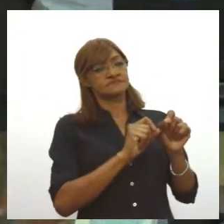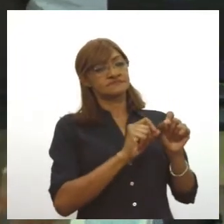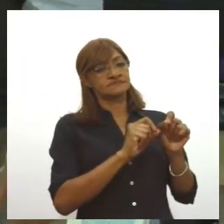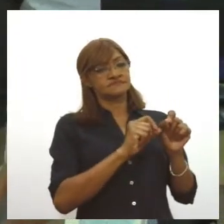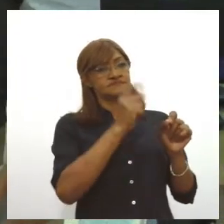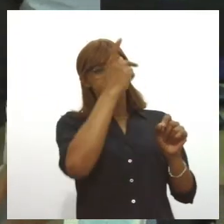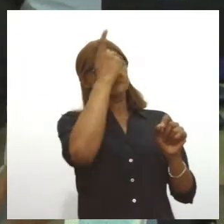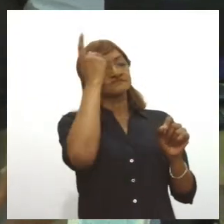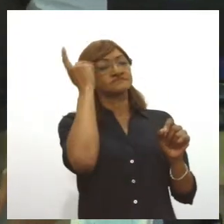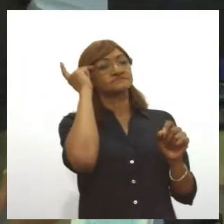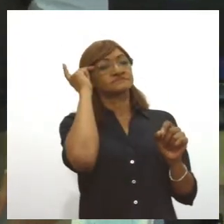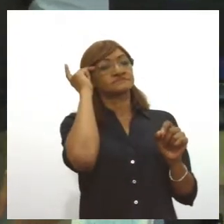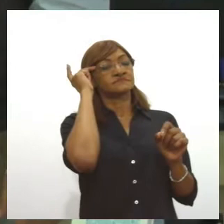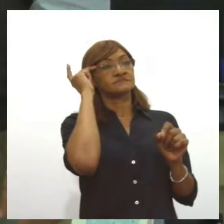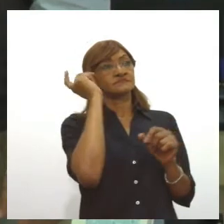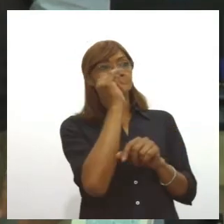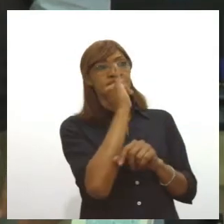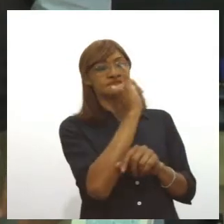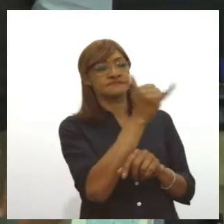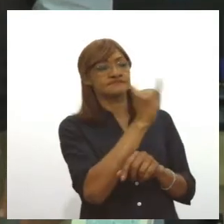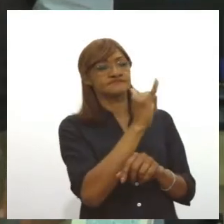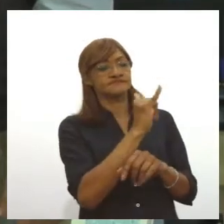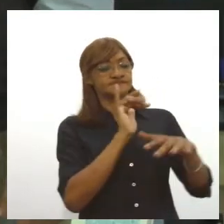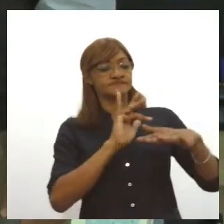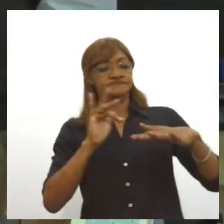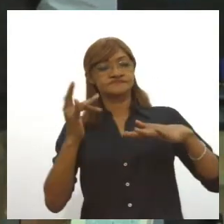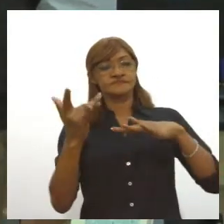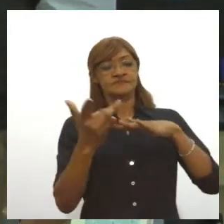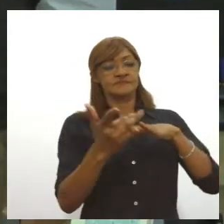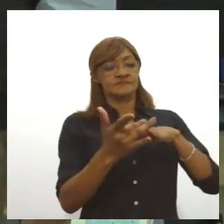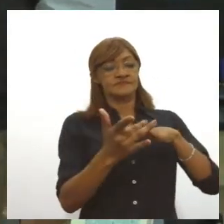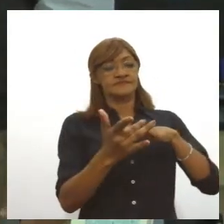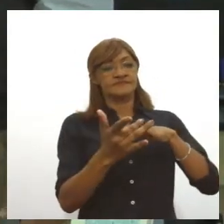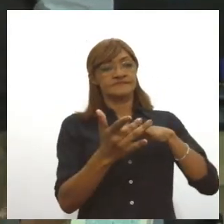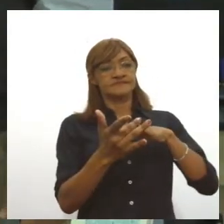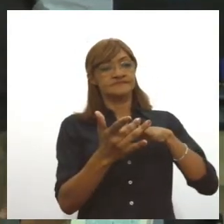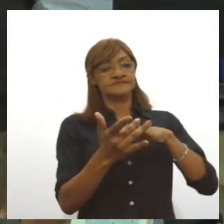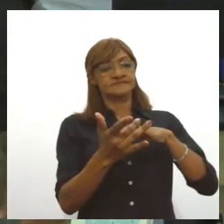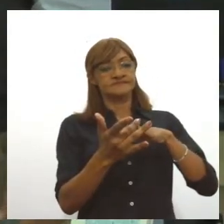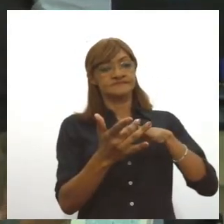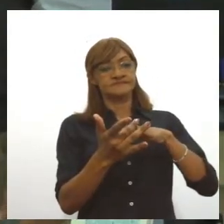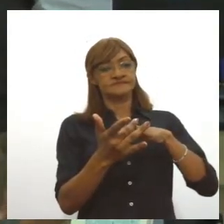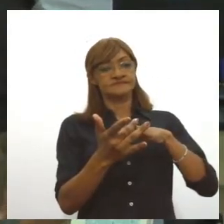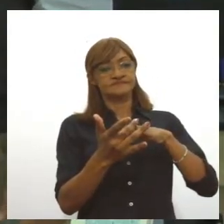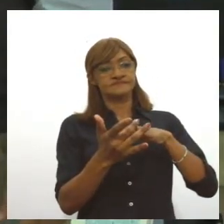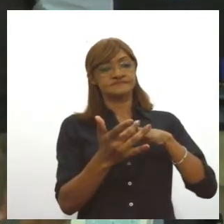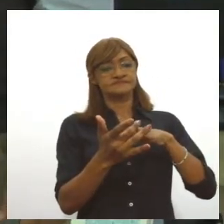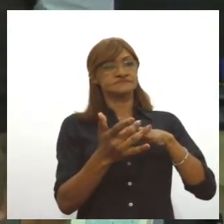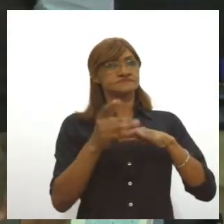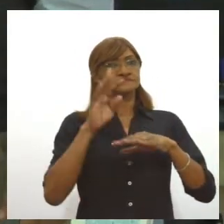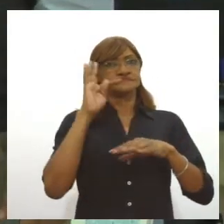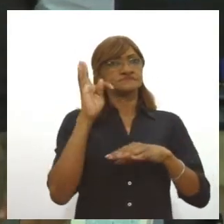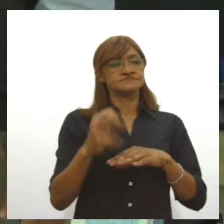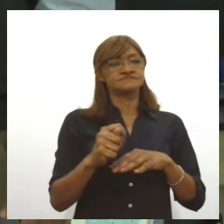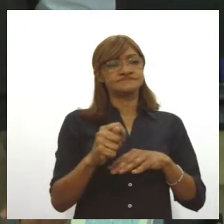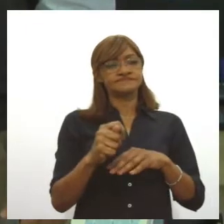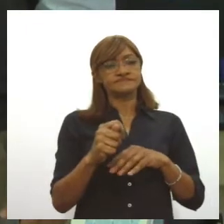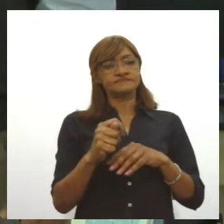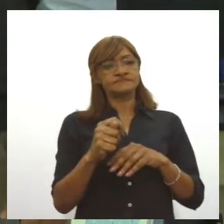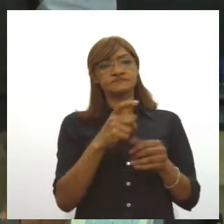ou recorre às redes sociais, né, às redes de mídia, para